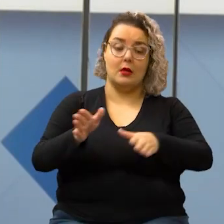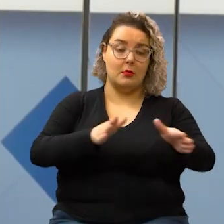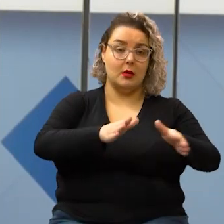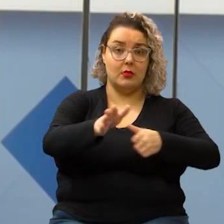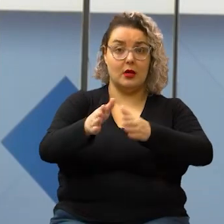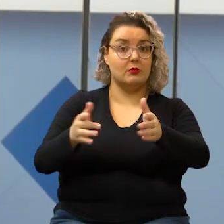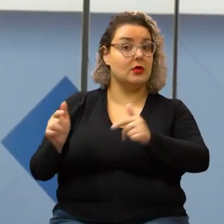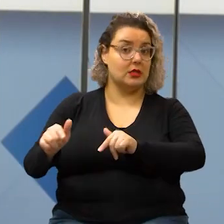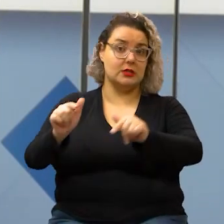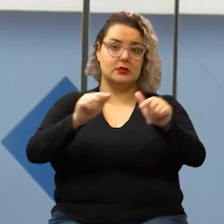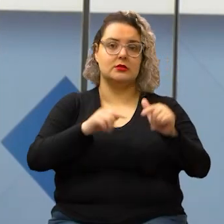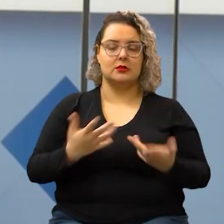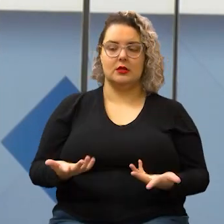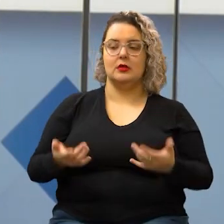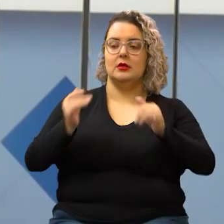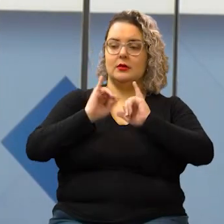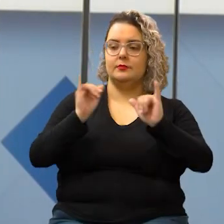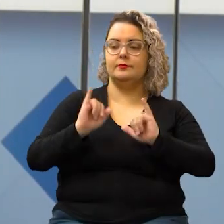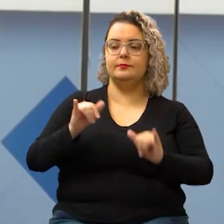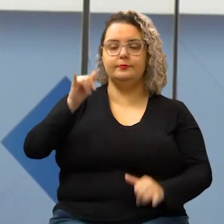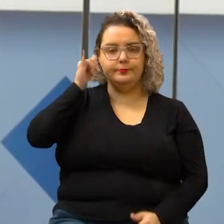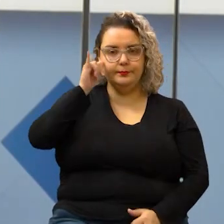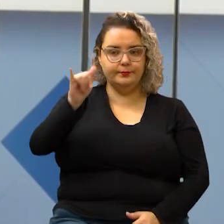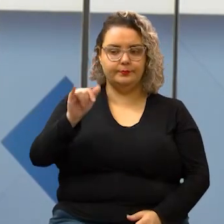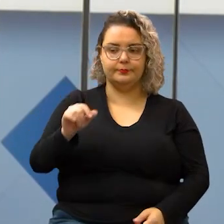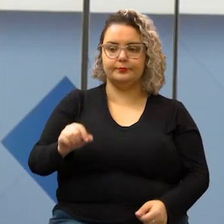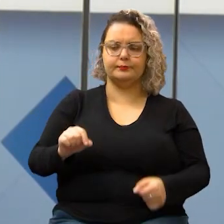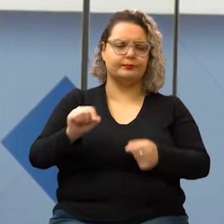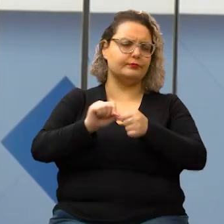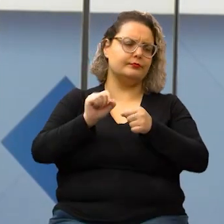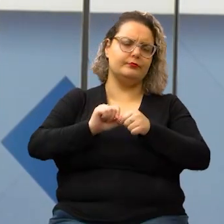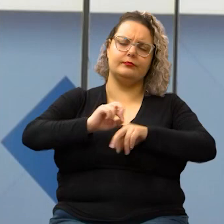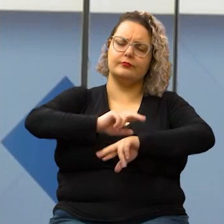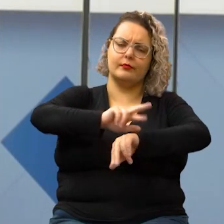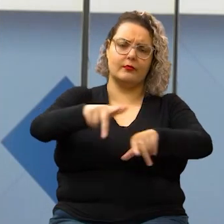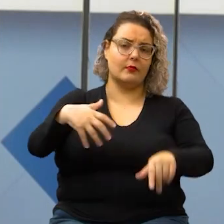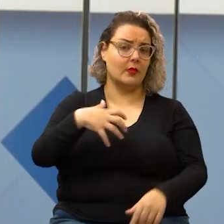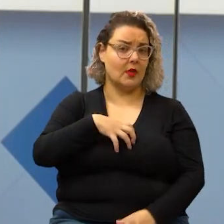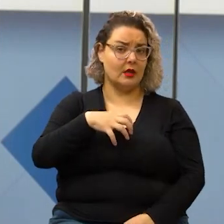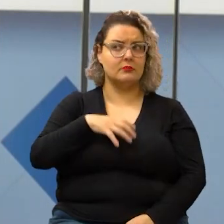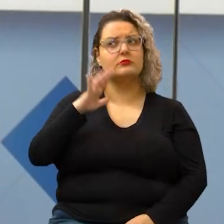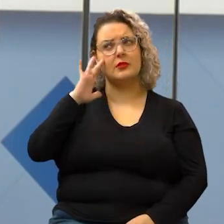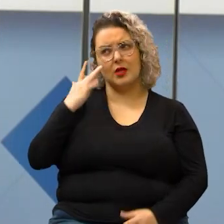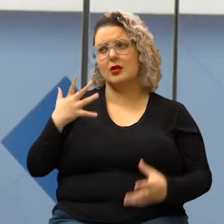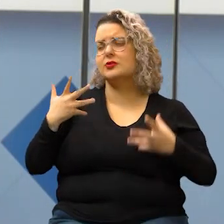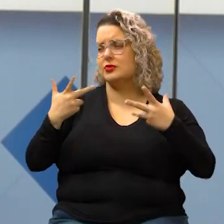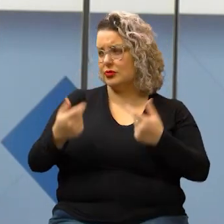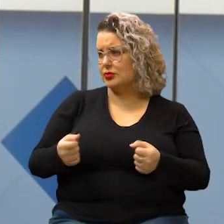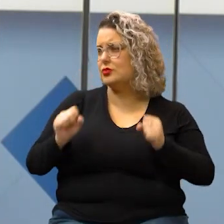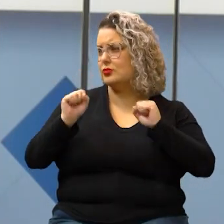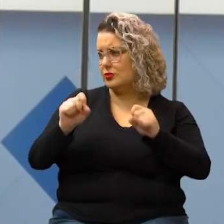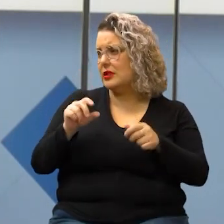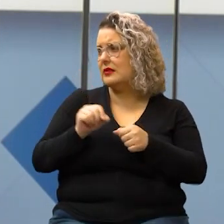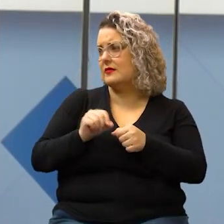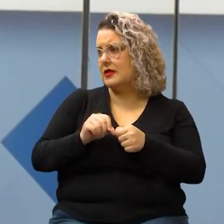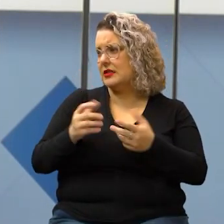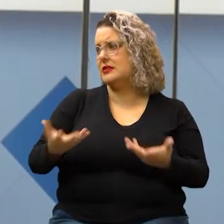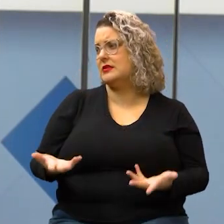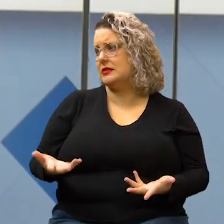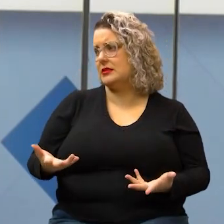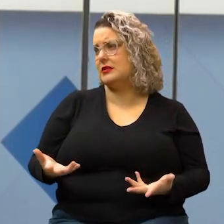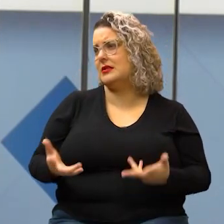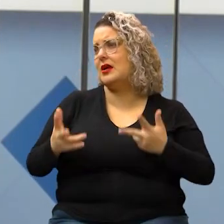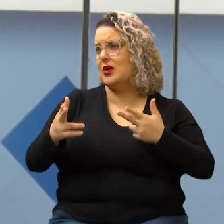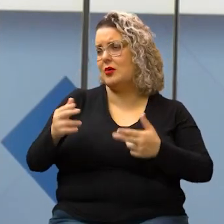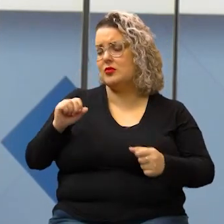essas localidades. Então, assim, prevenção dá para fazer de várias formas, e acho que tudo que puder fazer, como fator